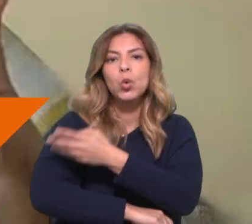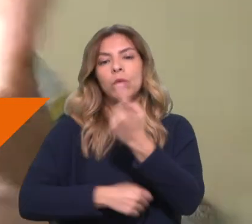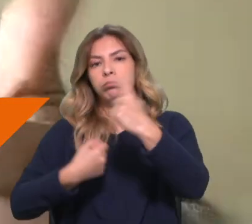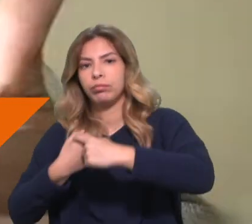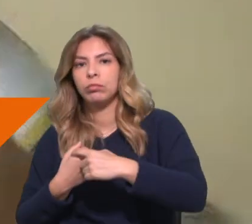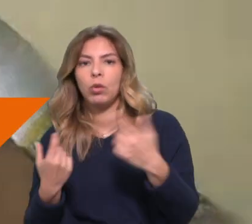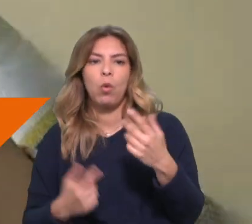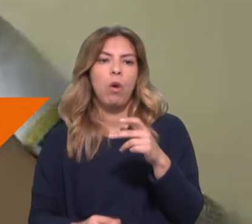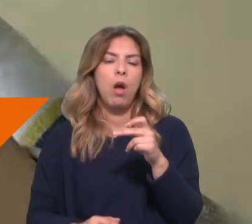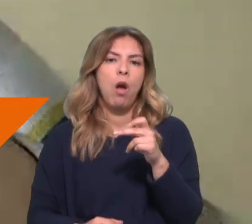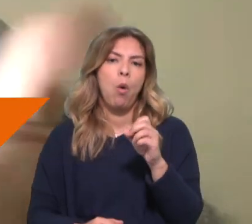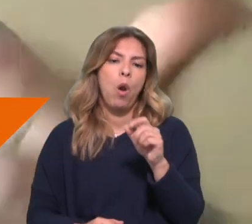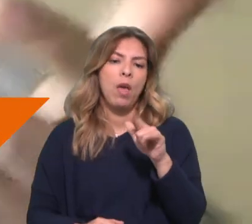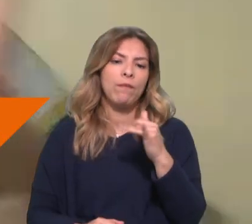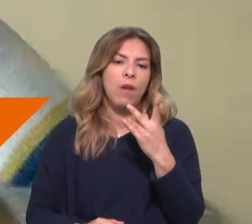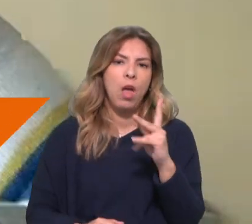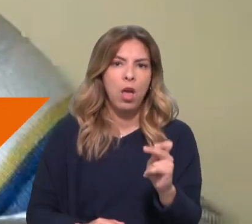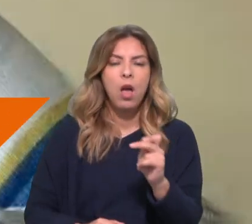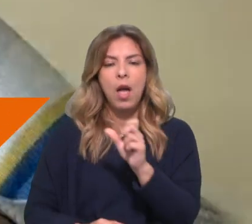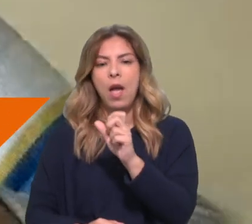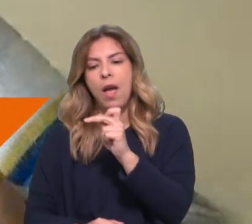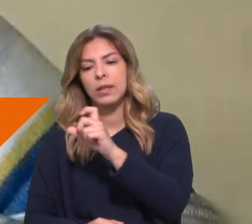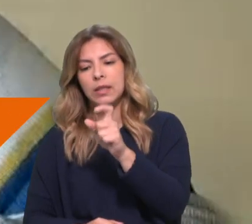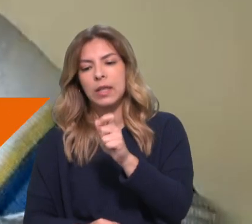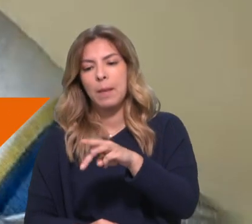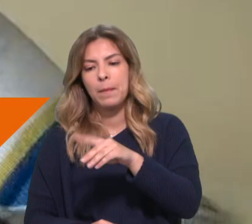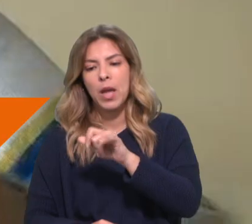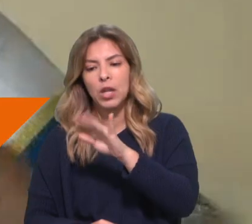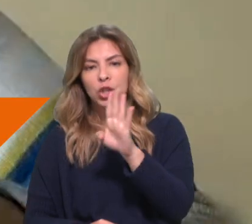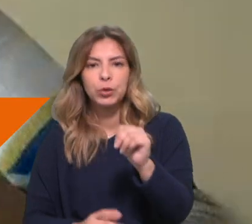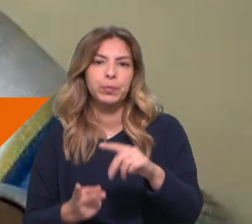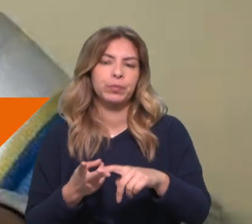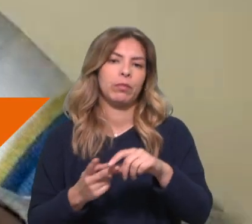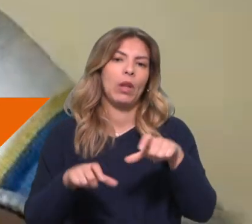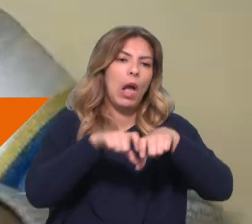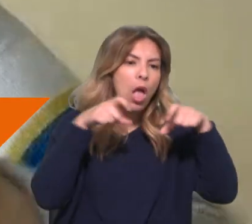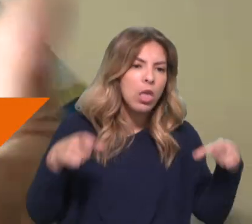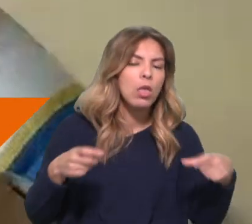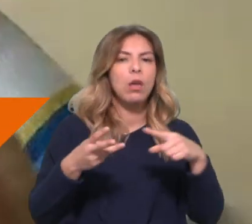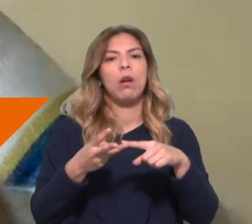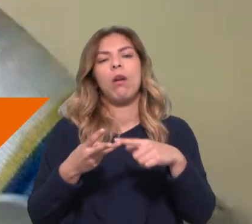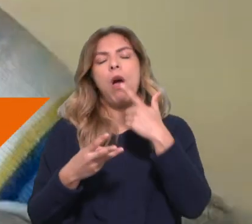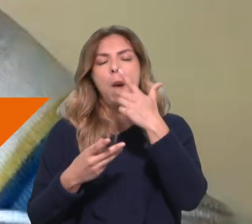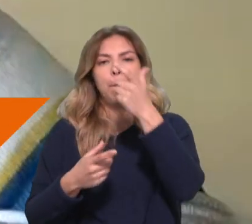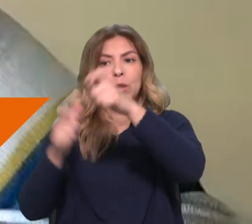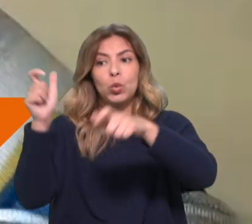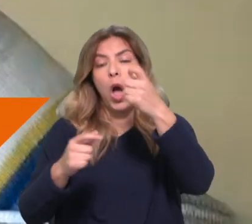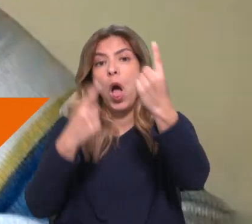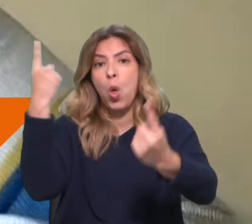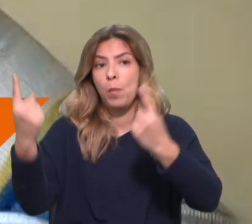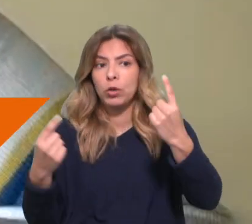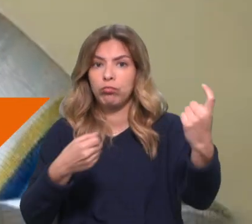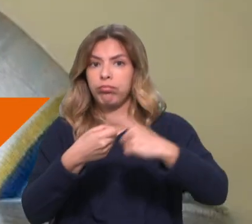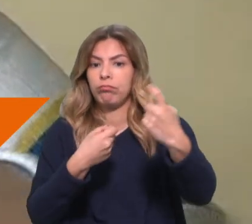das Meias, Ovar, mas também o Concelho de Gaia. Portanto, dentro do Concelho de Santa Maria da Feira temos várias pessoas que vão